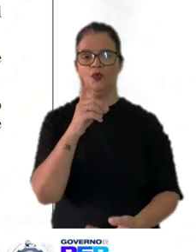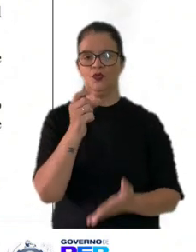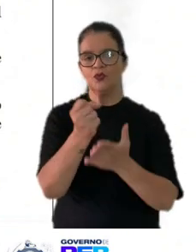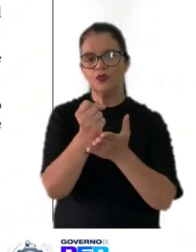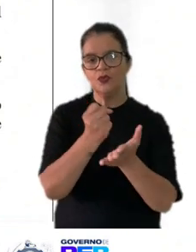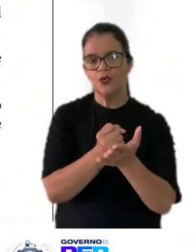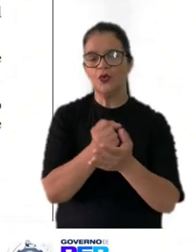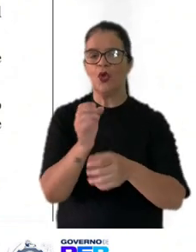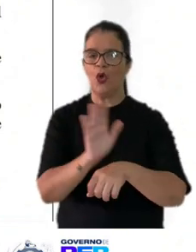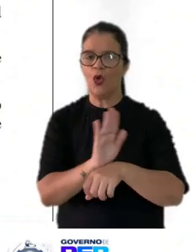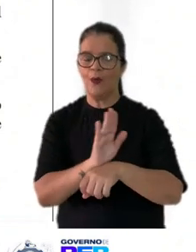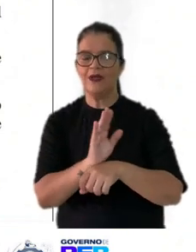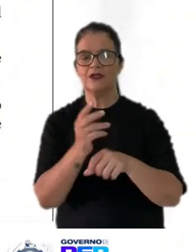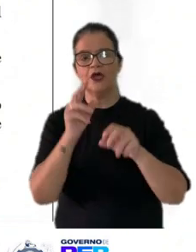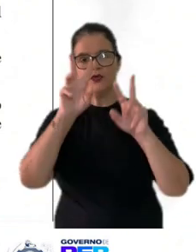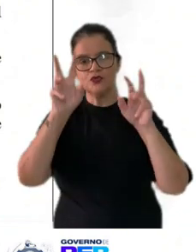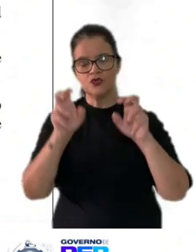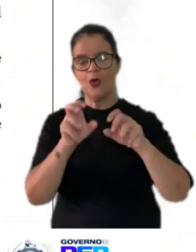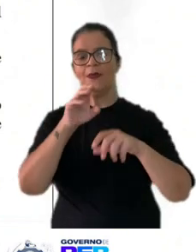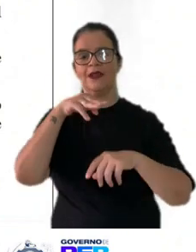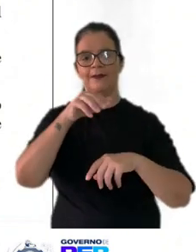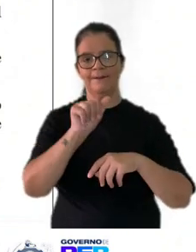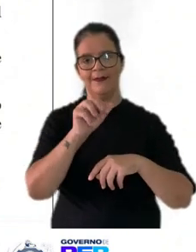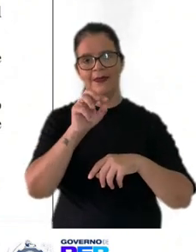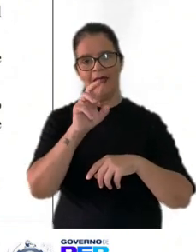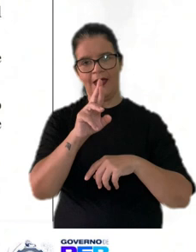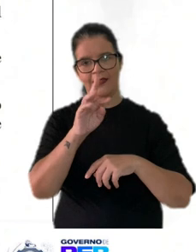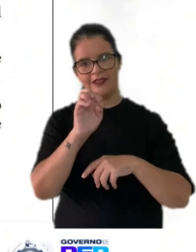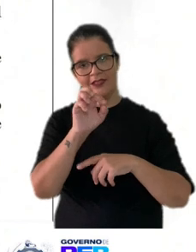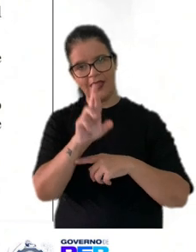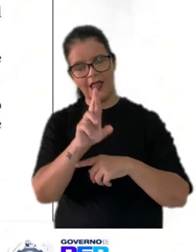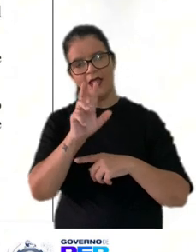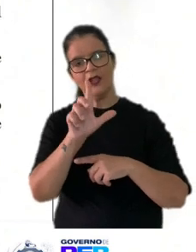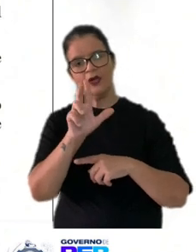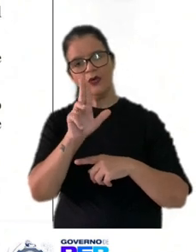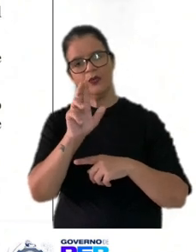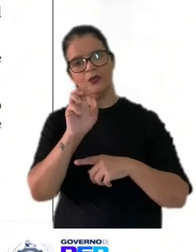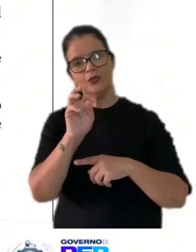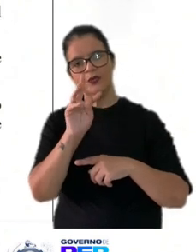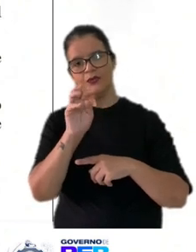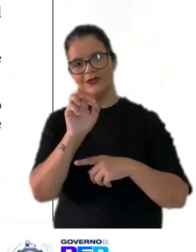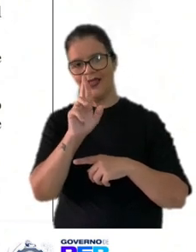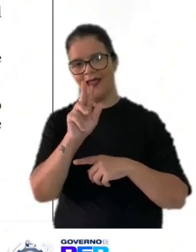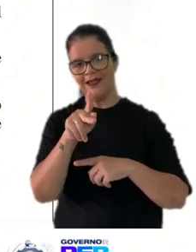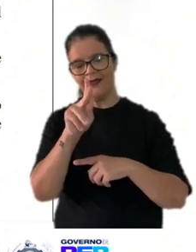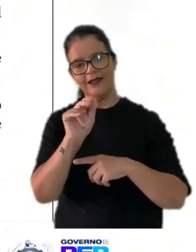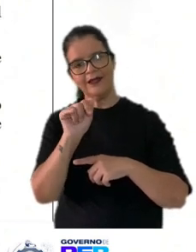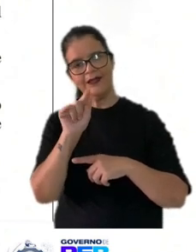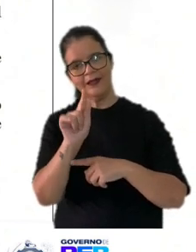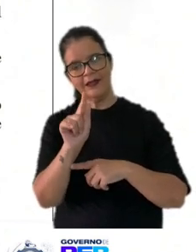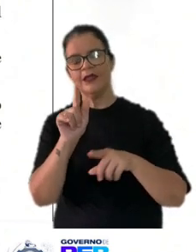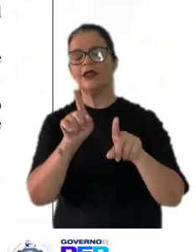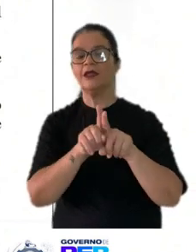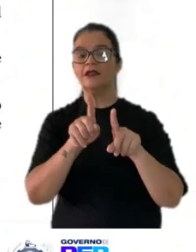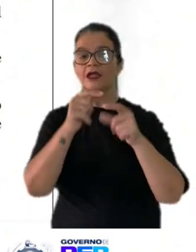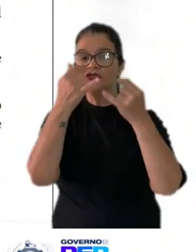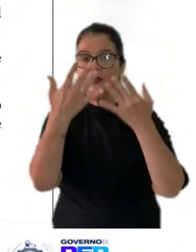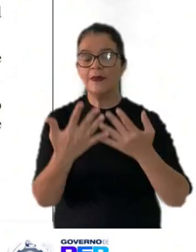Martin Luther King Jr e ele está dizendo que esse comentário foi o que inspiring